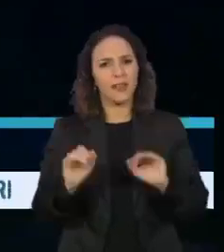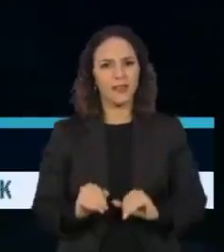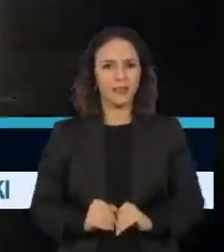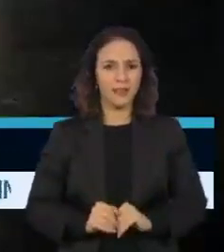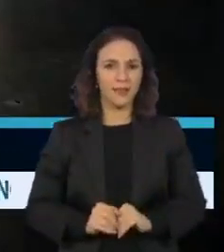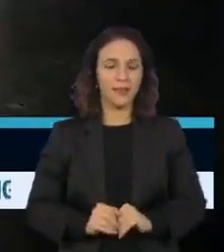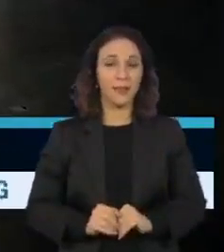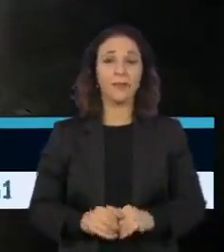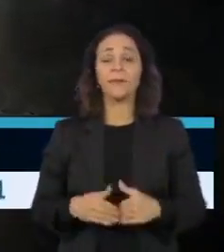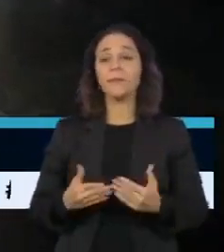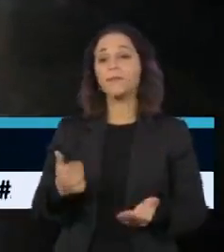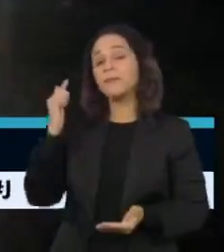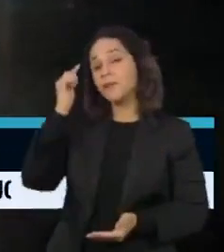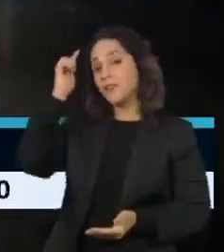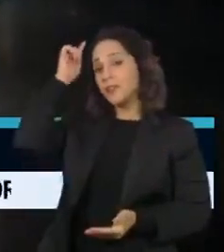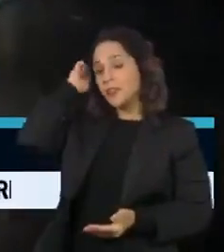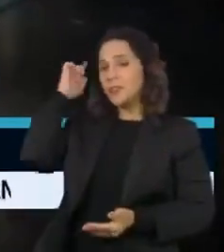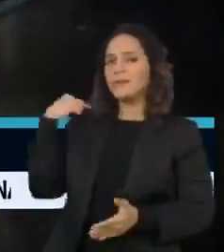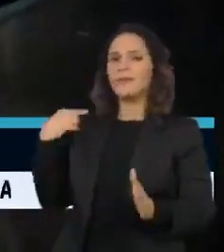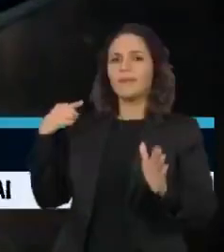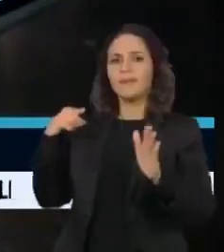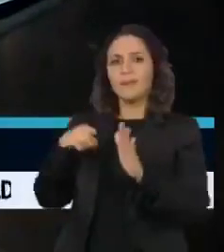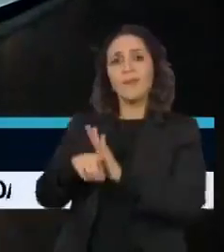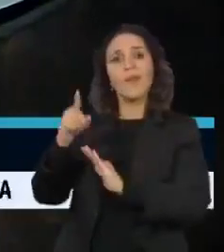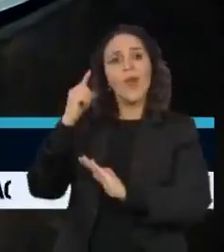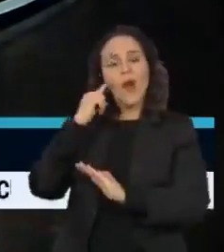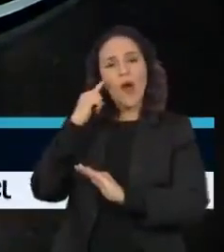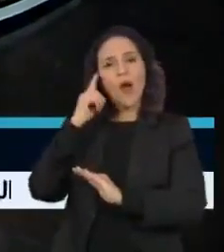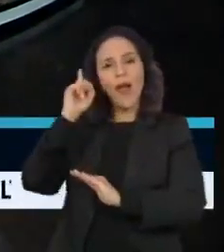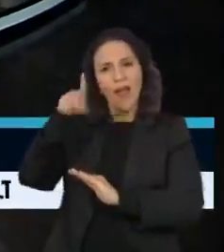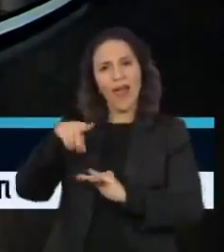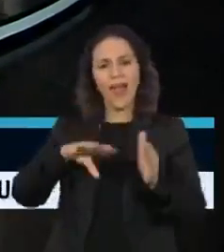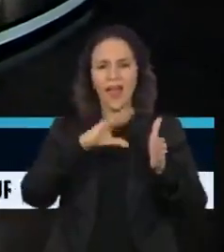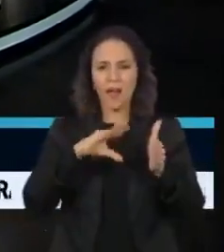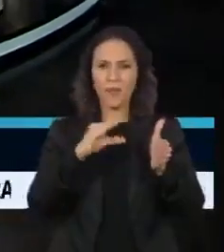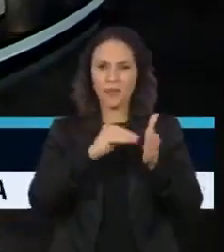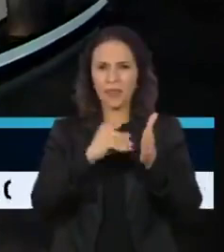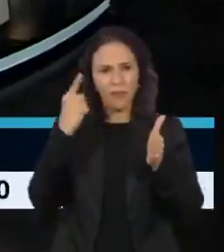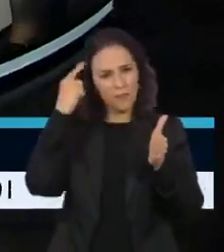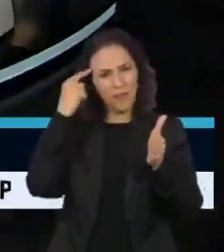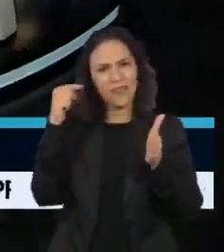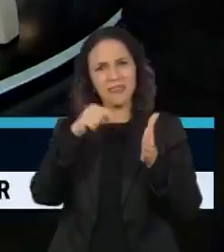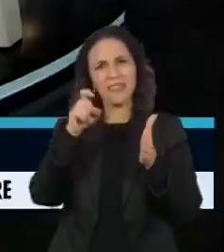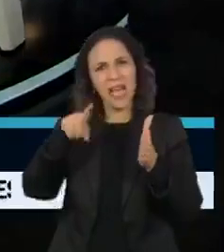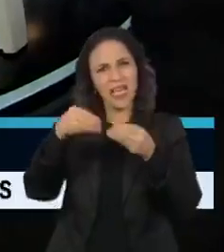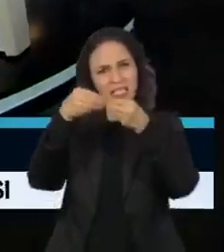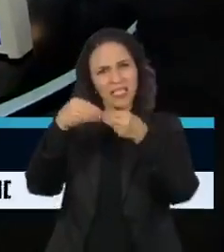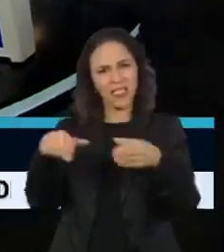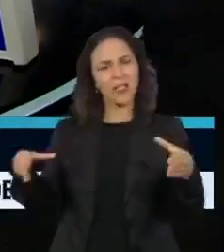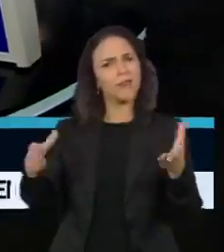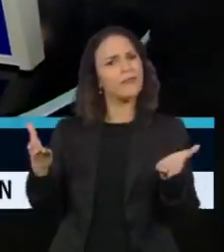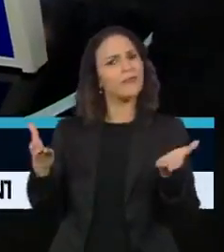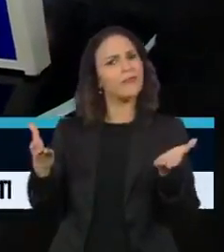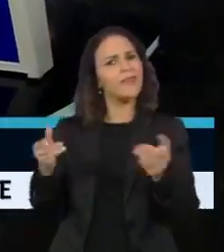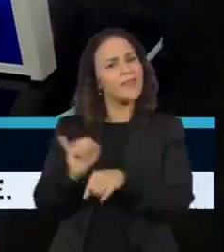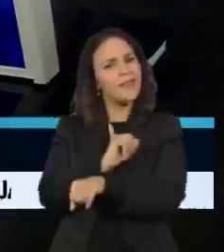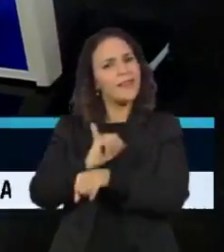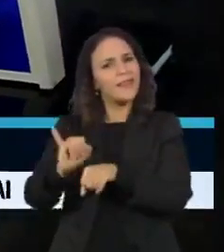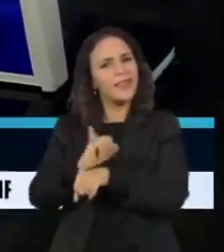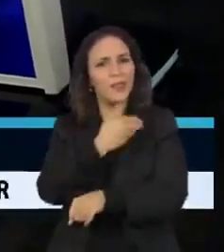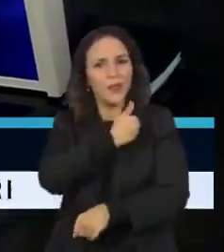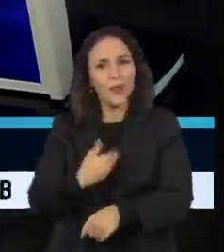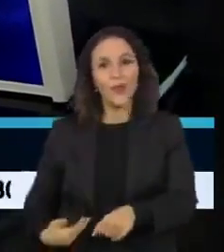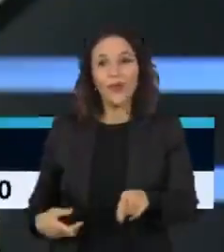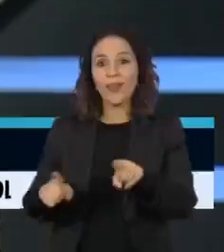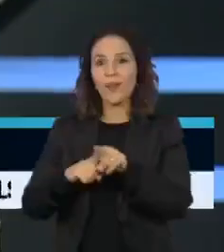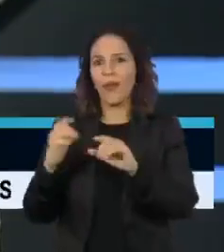o gênero considerar a floresta em pé um custo para o Brasil é um erro estratégico do governo e dessas grandes